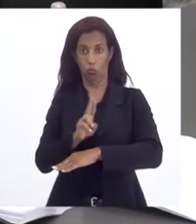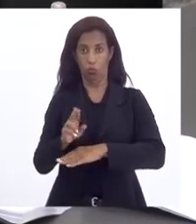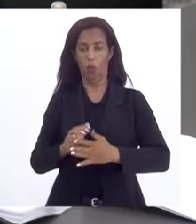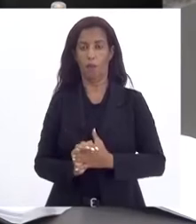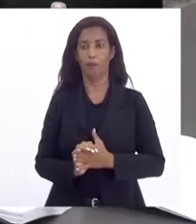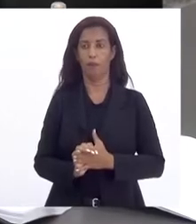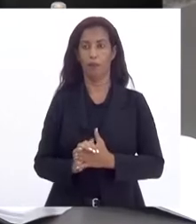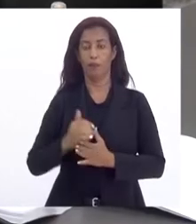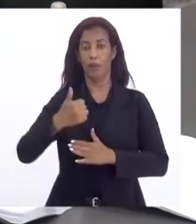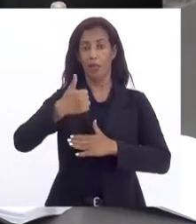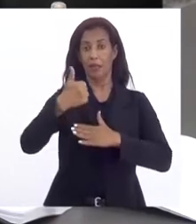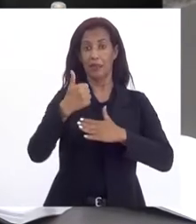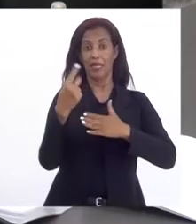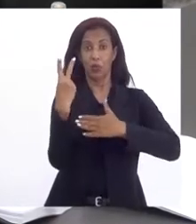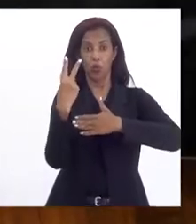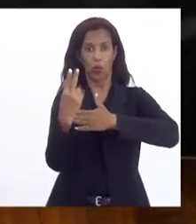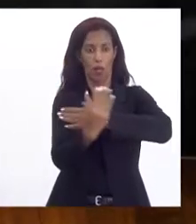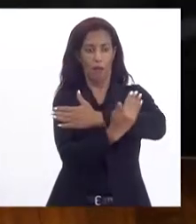o primeiro